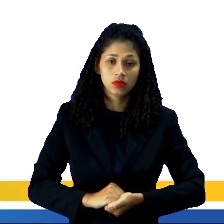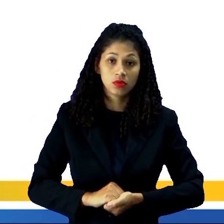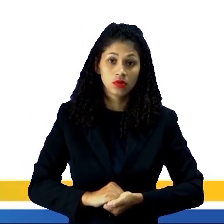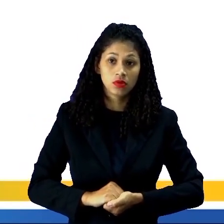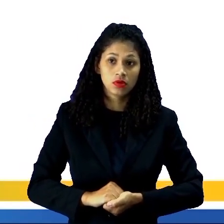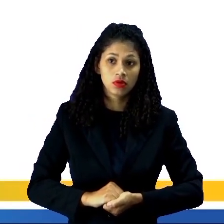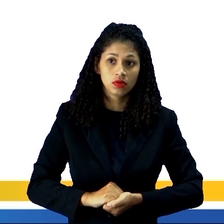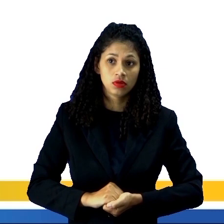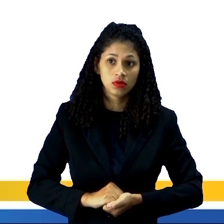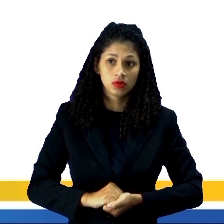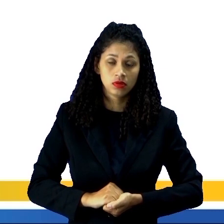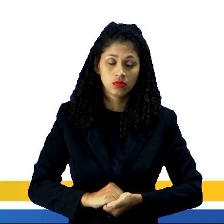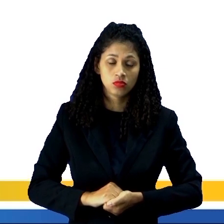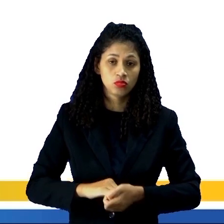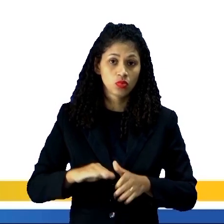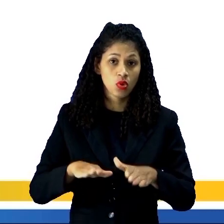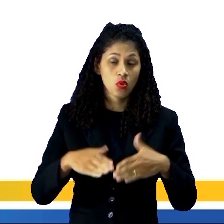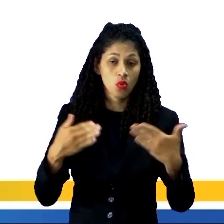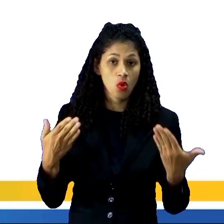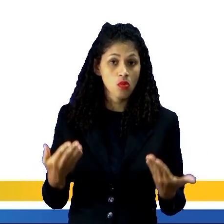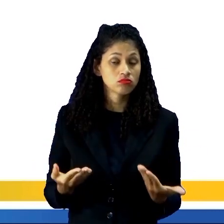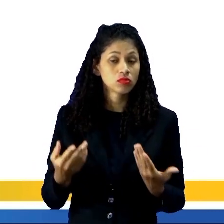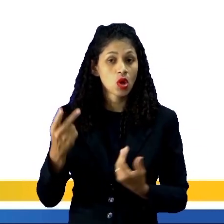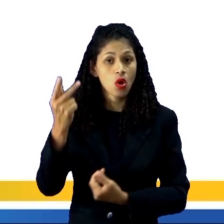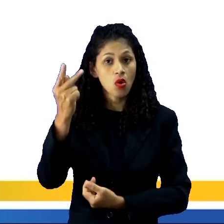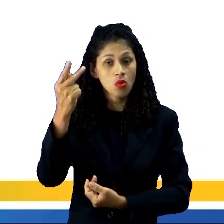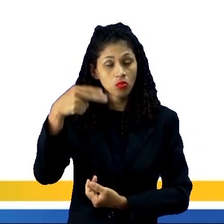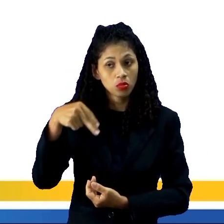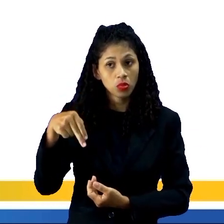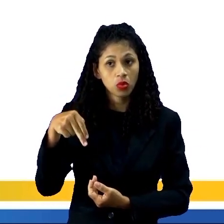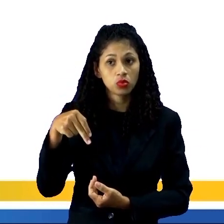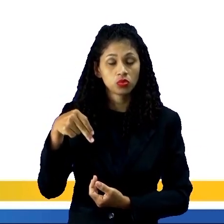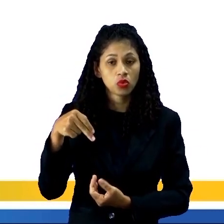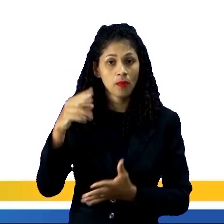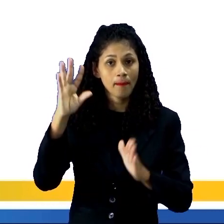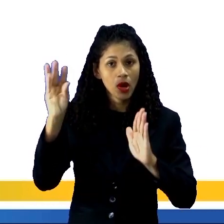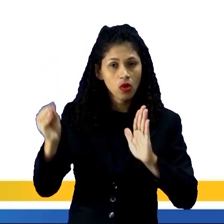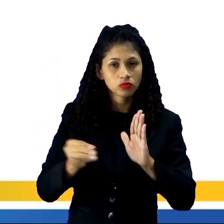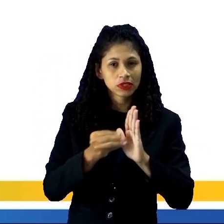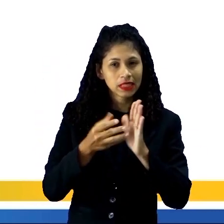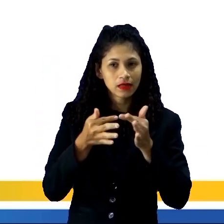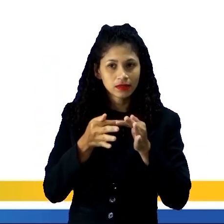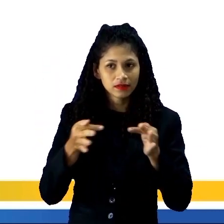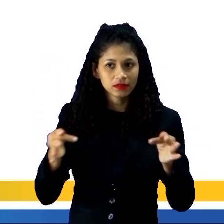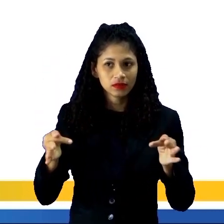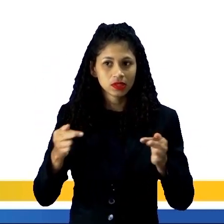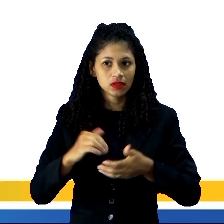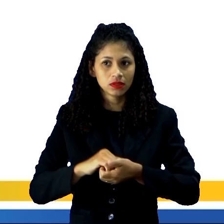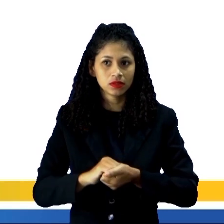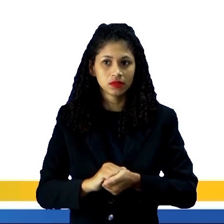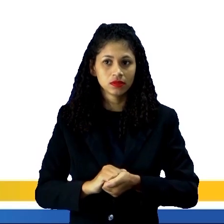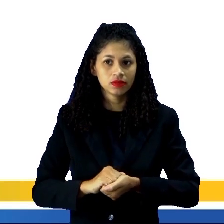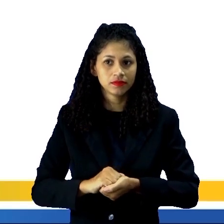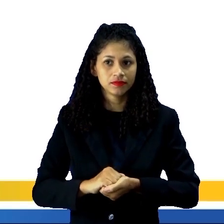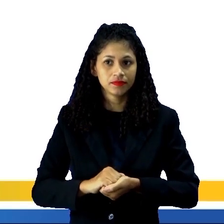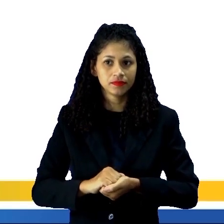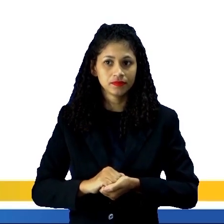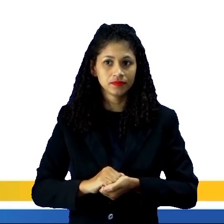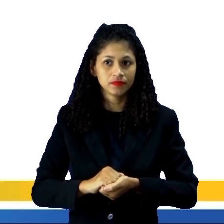Qual é o pronome relativo que vai completar a frase a seguir? Nós temos Mary is the